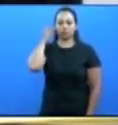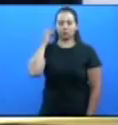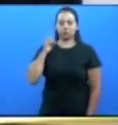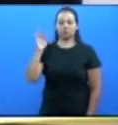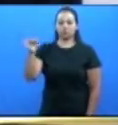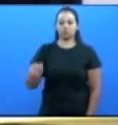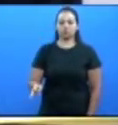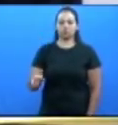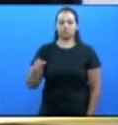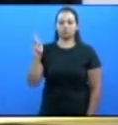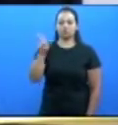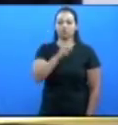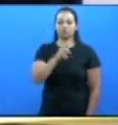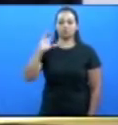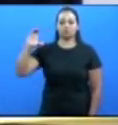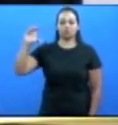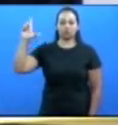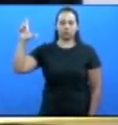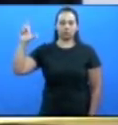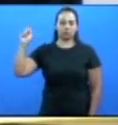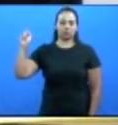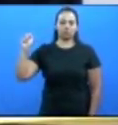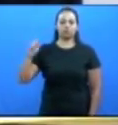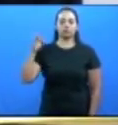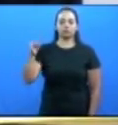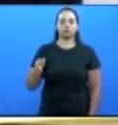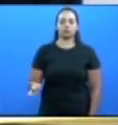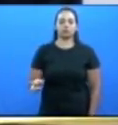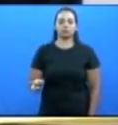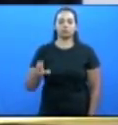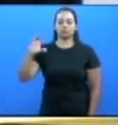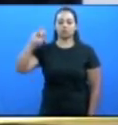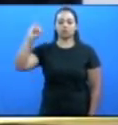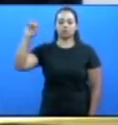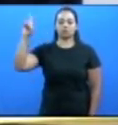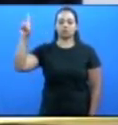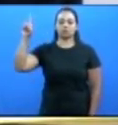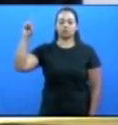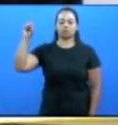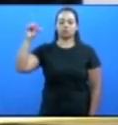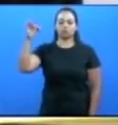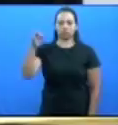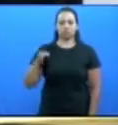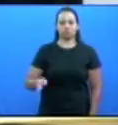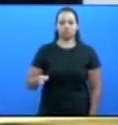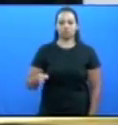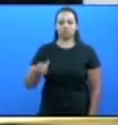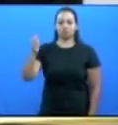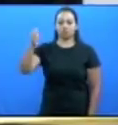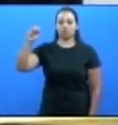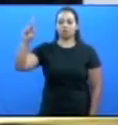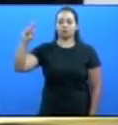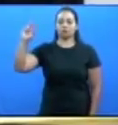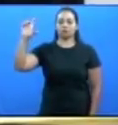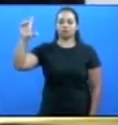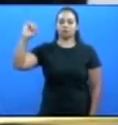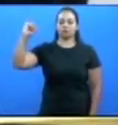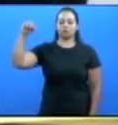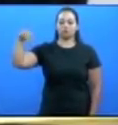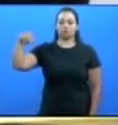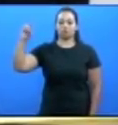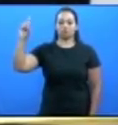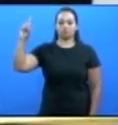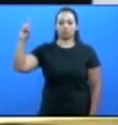Sim. Professor Cláudio. Sim. Cido Saraiva. Sim. Arlinda Araújo. Sim.